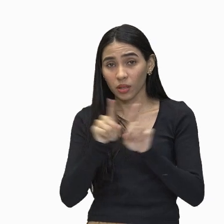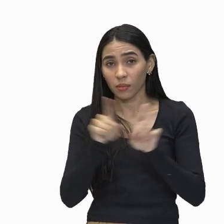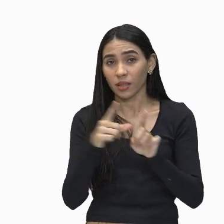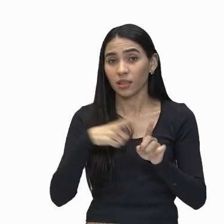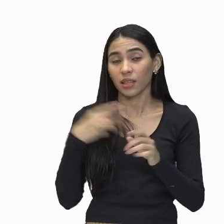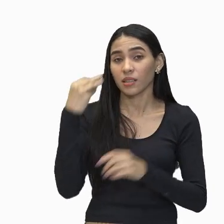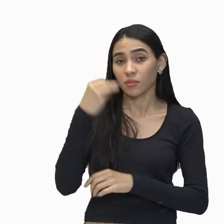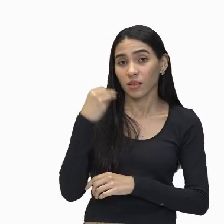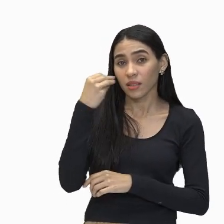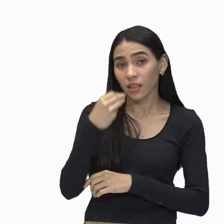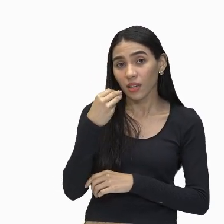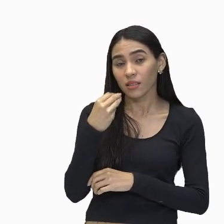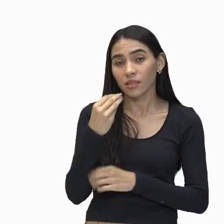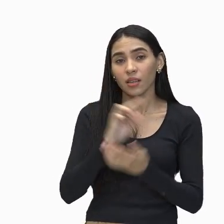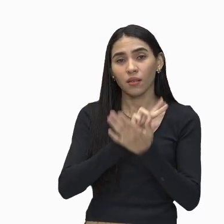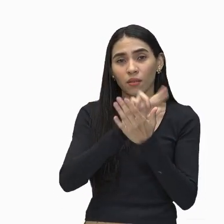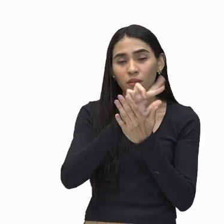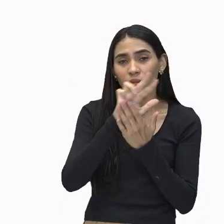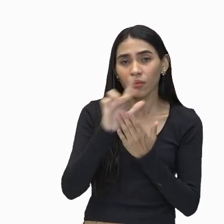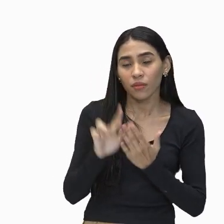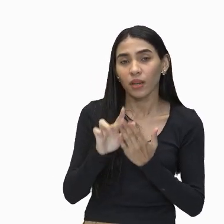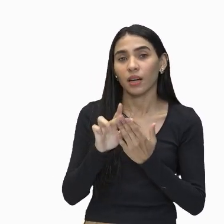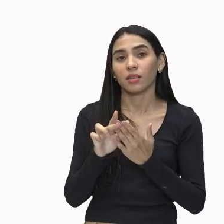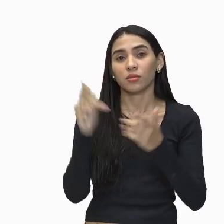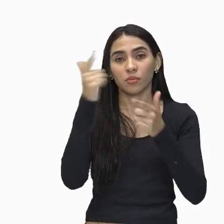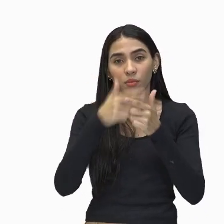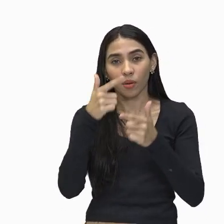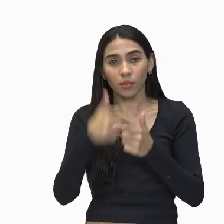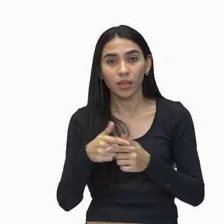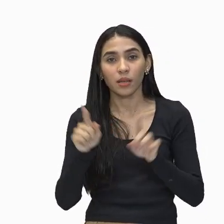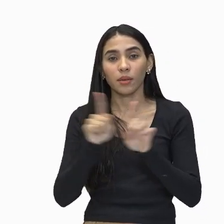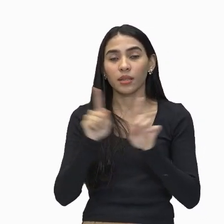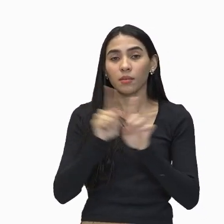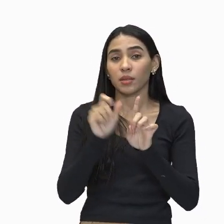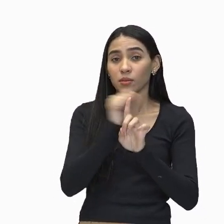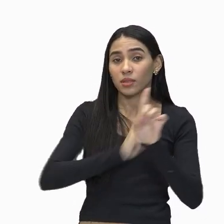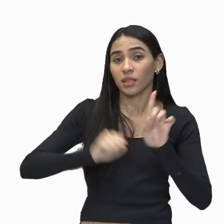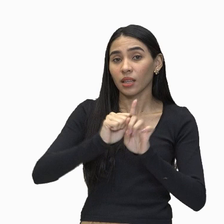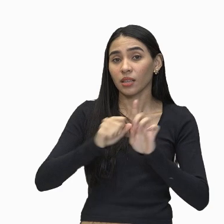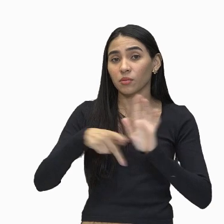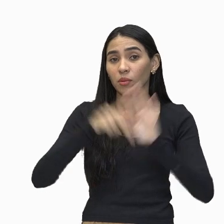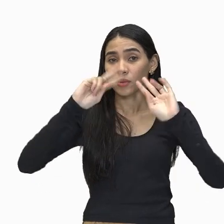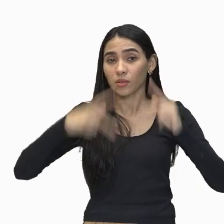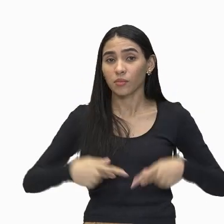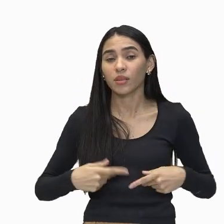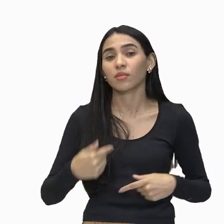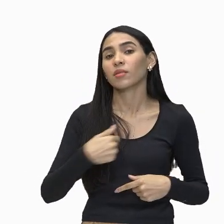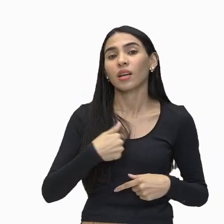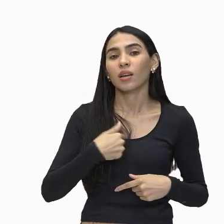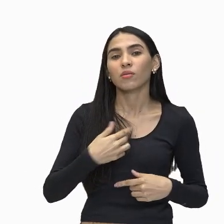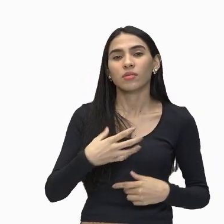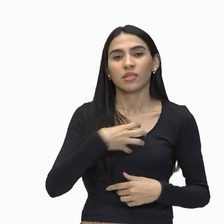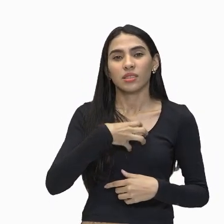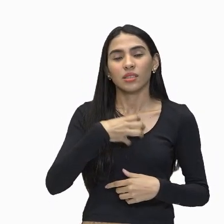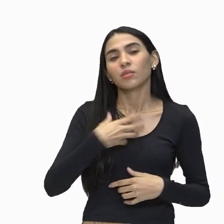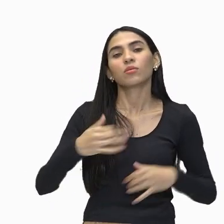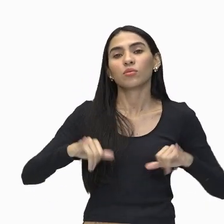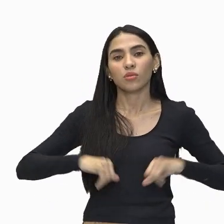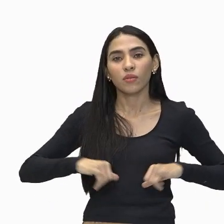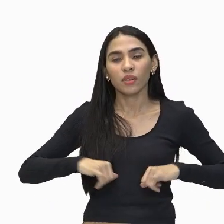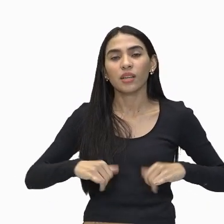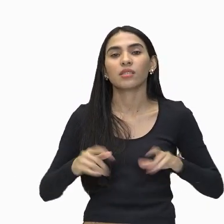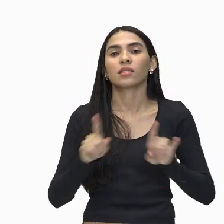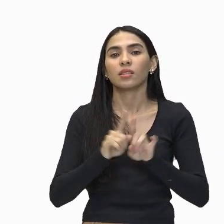passando, né? Diante das condições sociais do meu existir, eu vou sofrendo interferência de